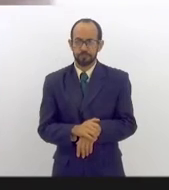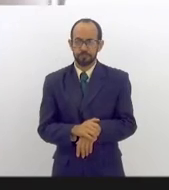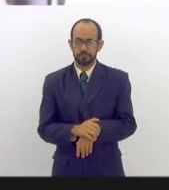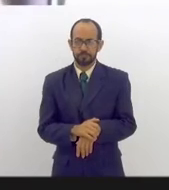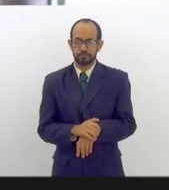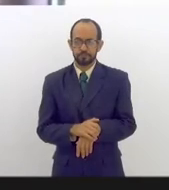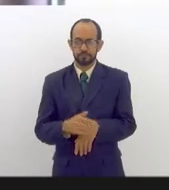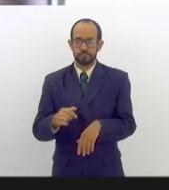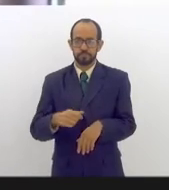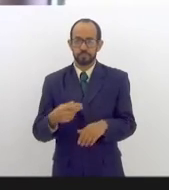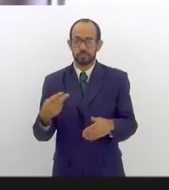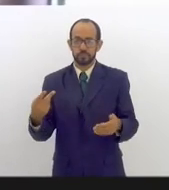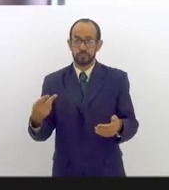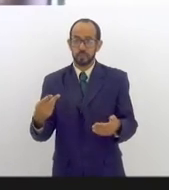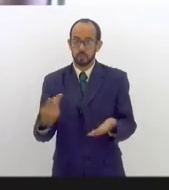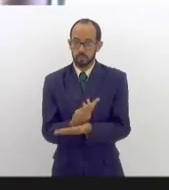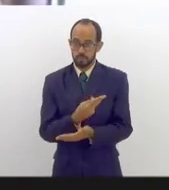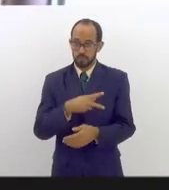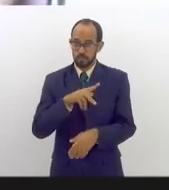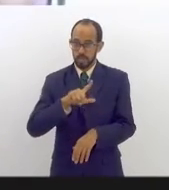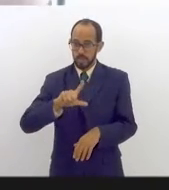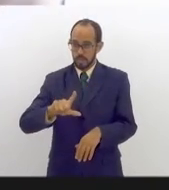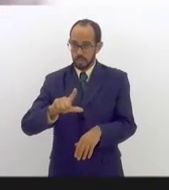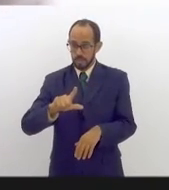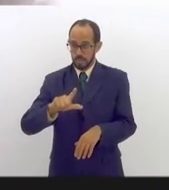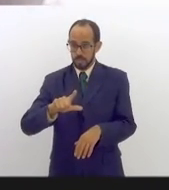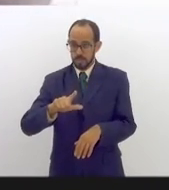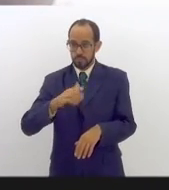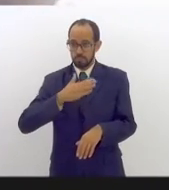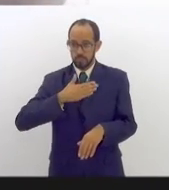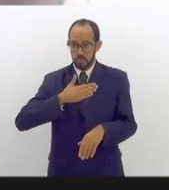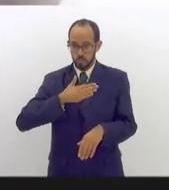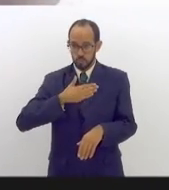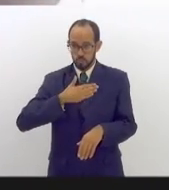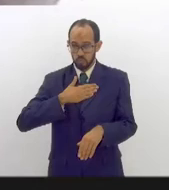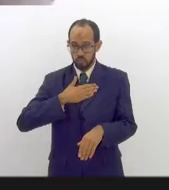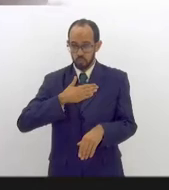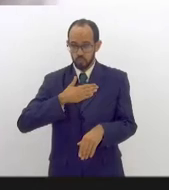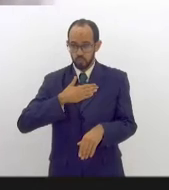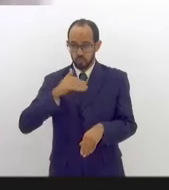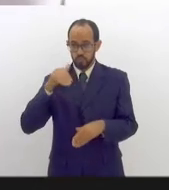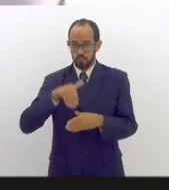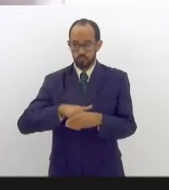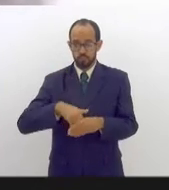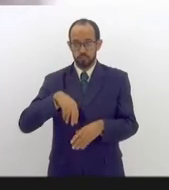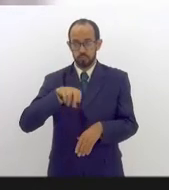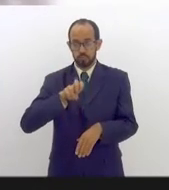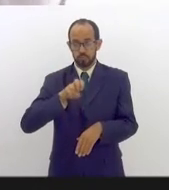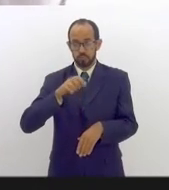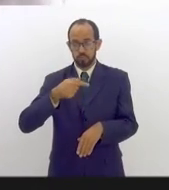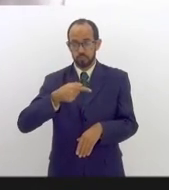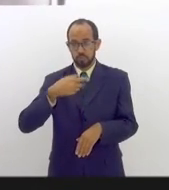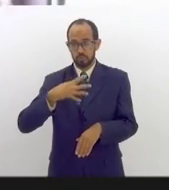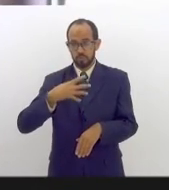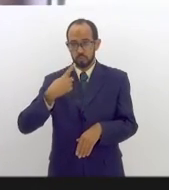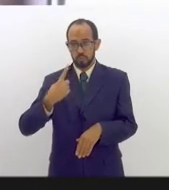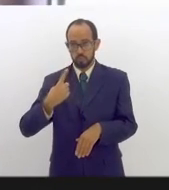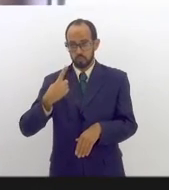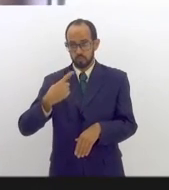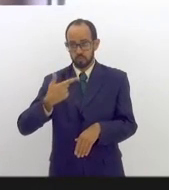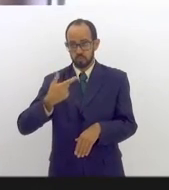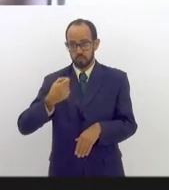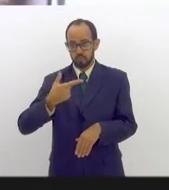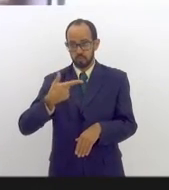teve um projeto de lei de minha autoria que entrou em plenário, é o 5741 de 2022,